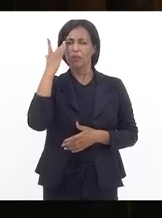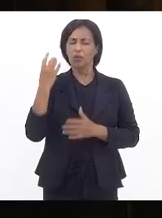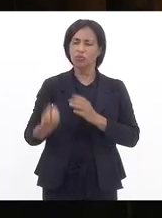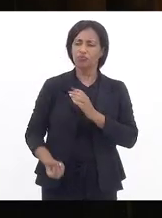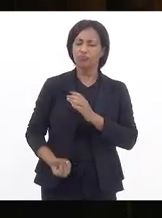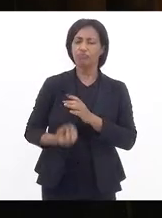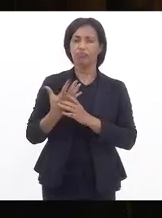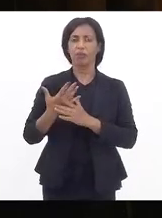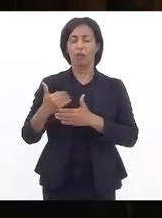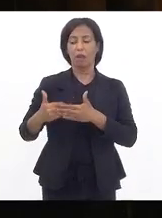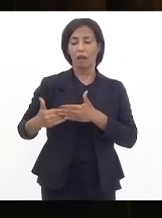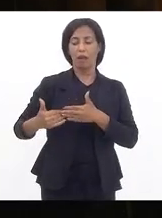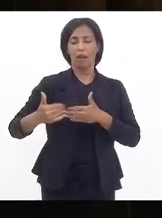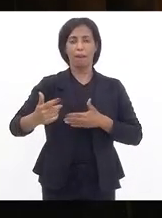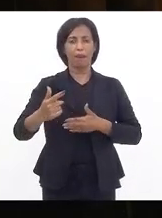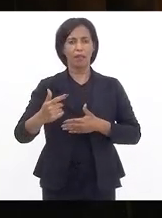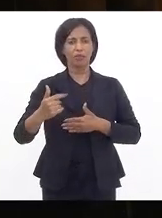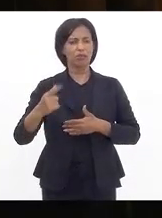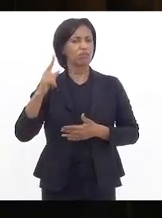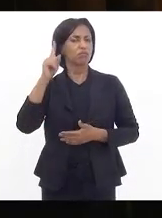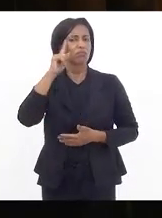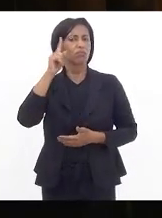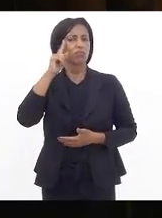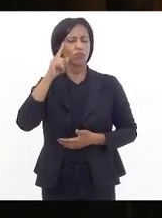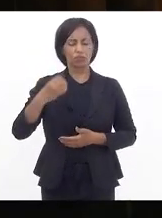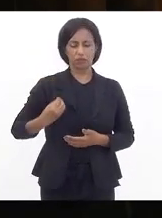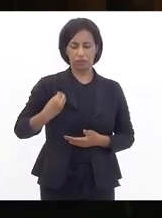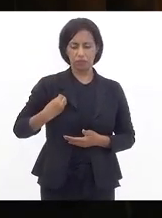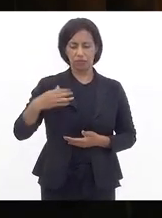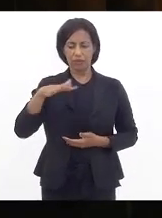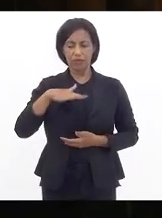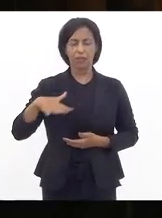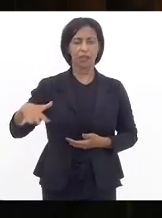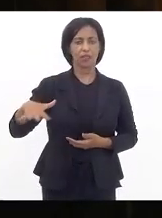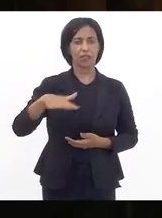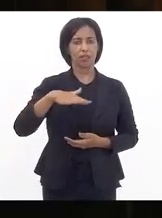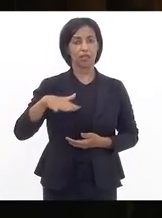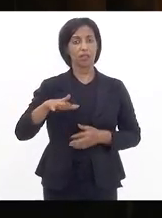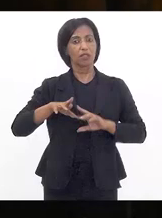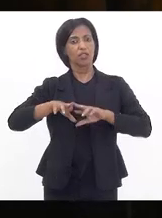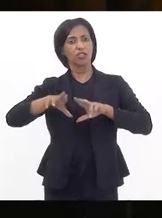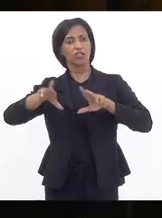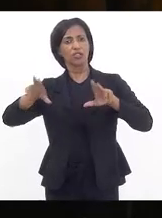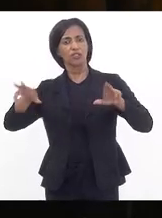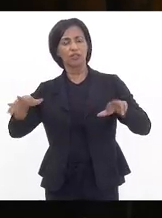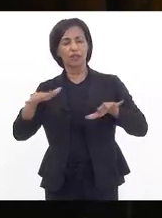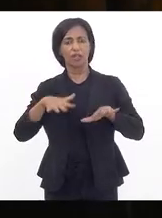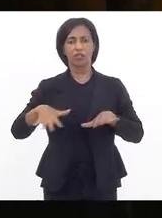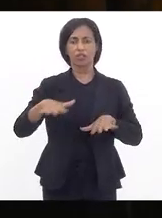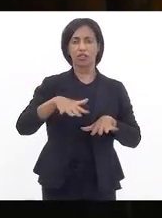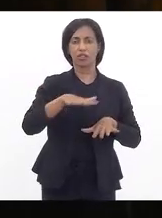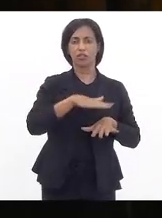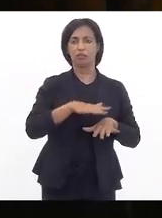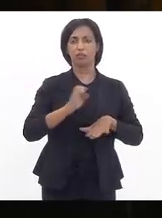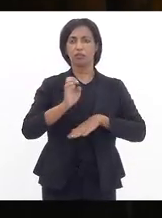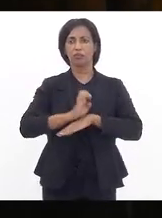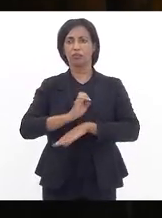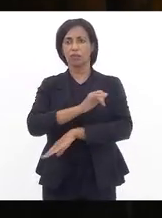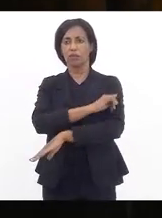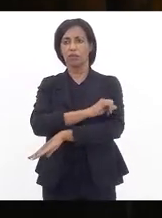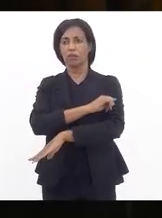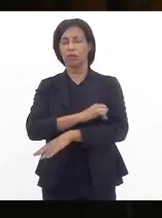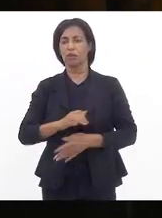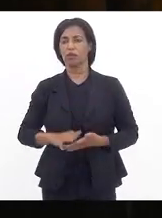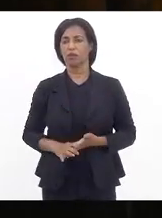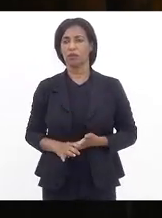constrói a partir do seu cotidiano territorial e diferentes espaços do Estado do Rio de